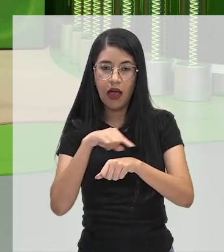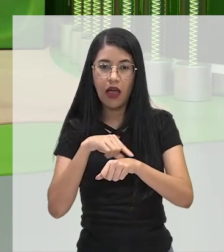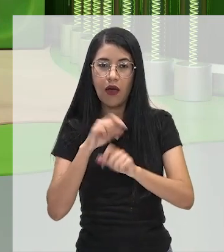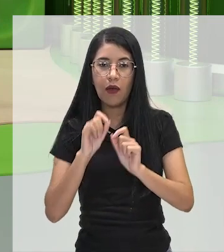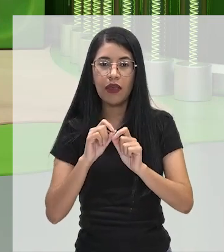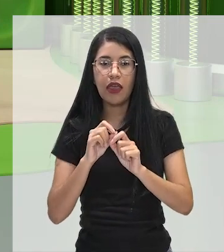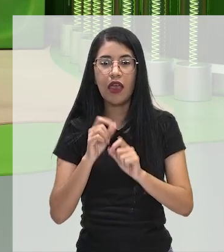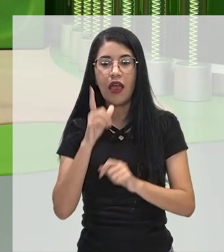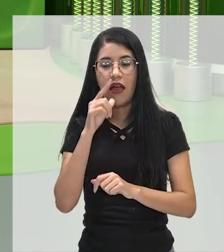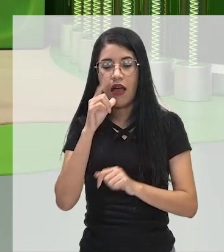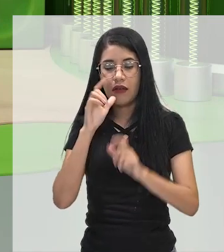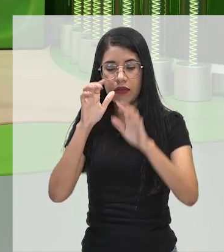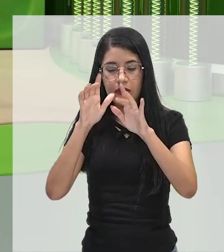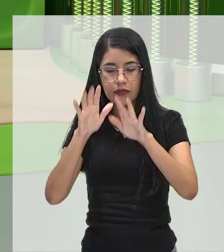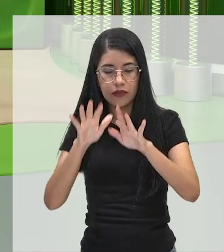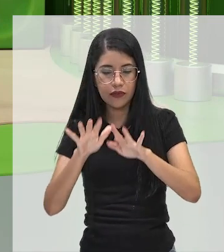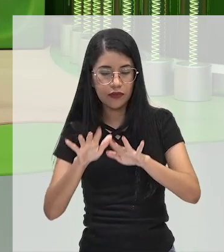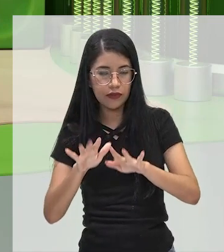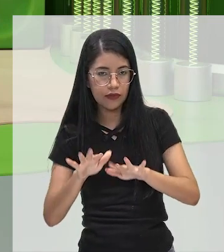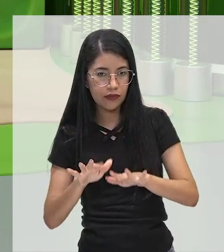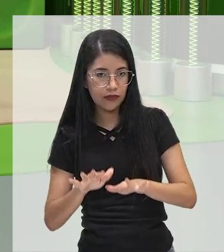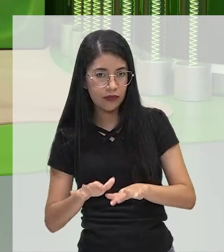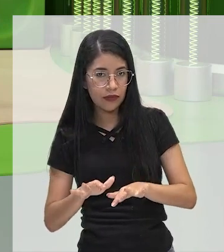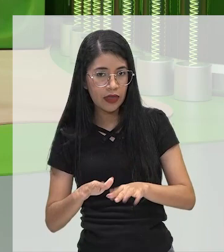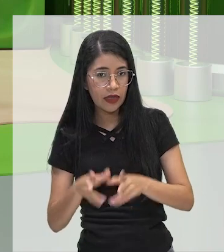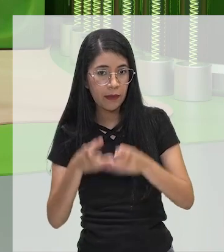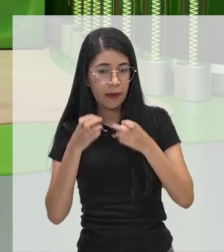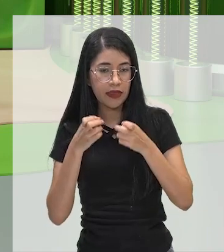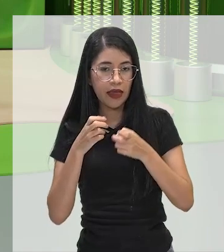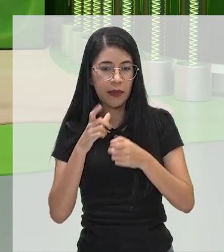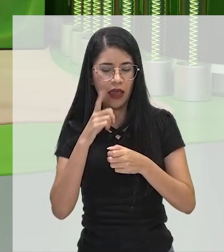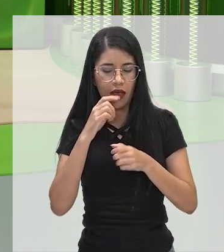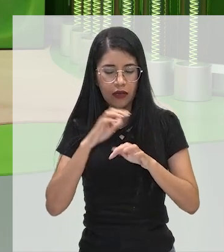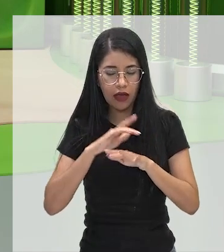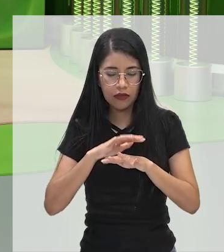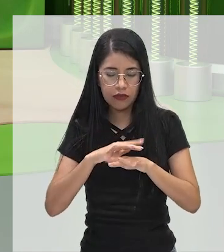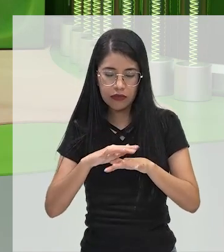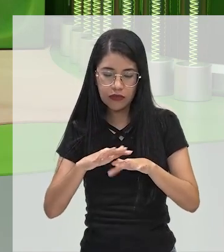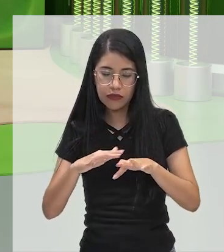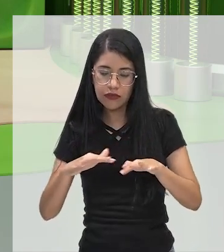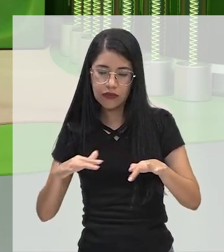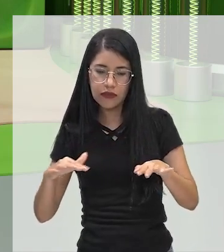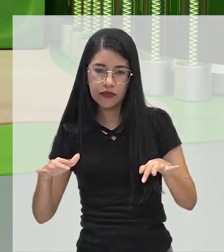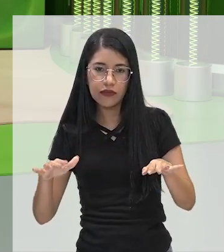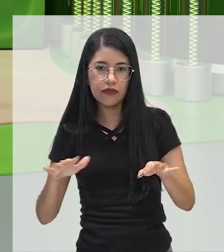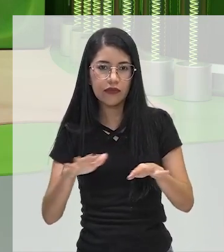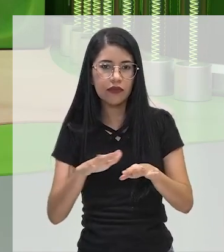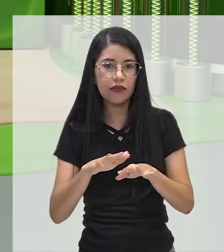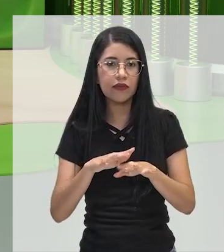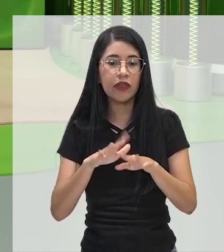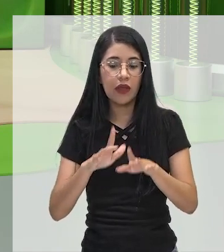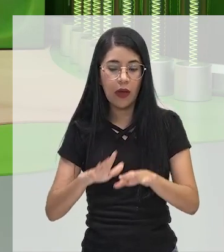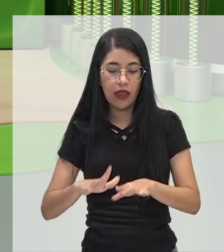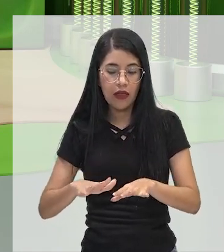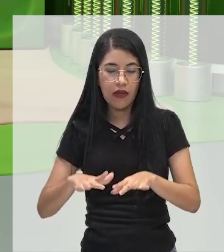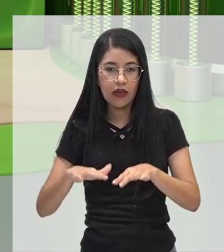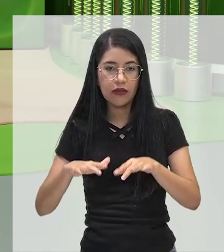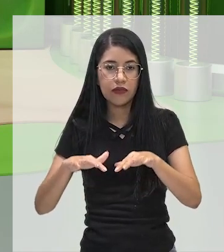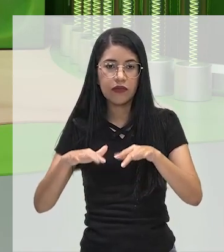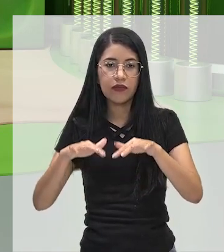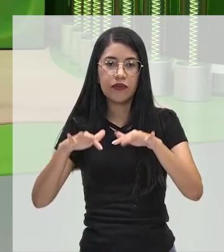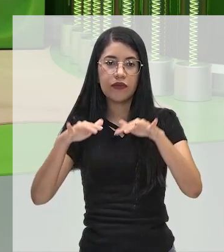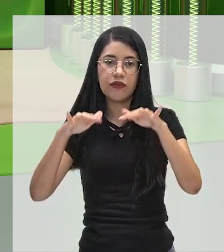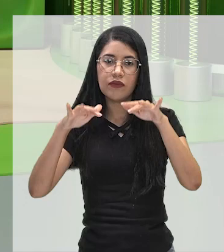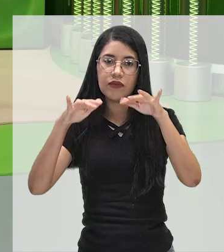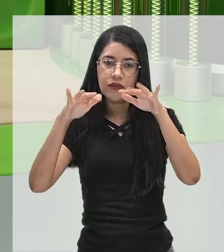né, que é maré baixa. Então observa que as águas aqui elas estão mais baixas, né, mais tranquilas. Agora ele vai subir ali, ó. A